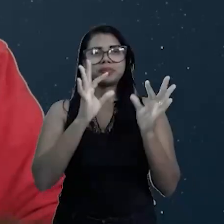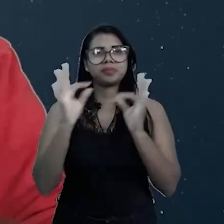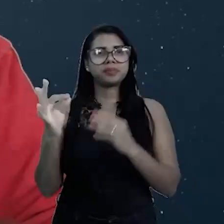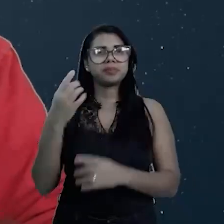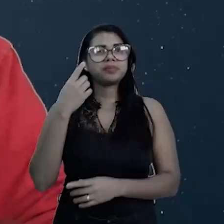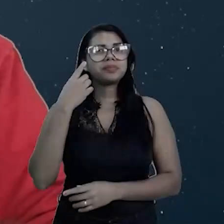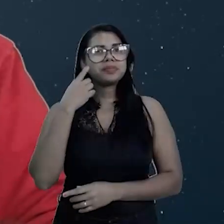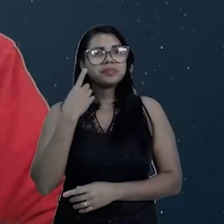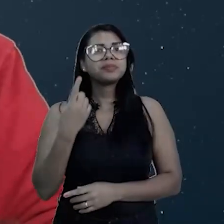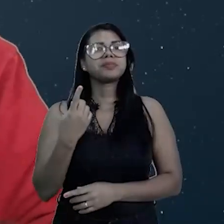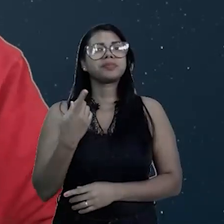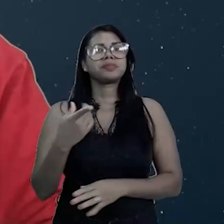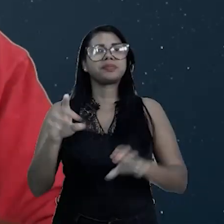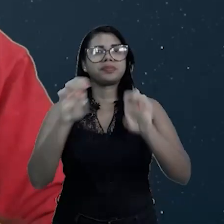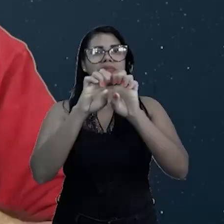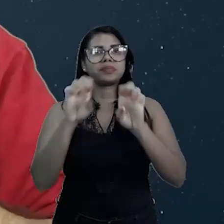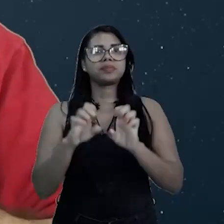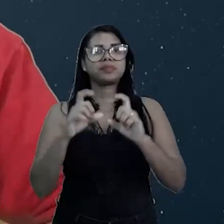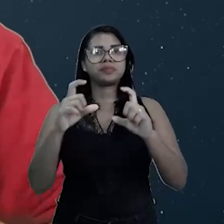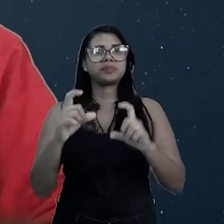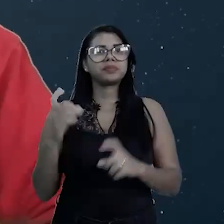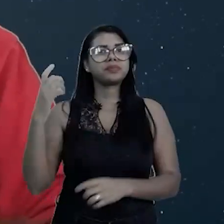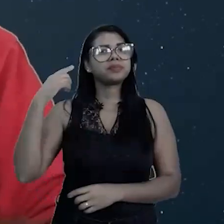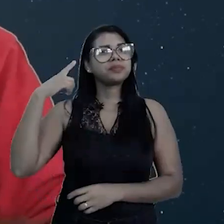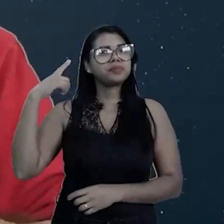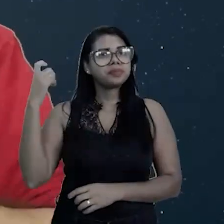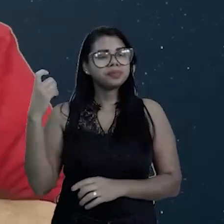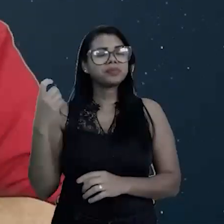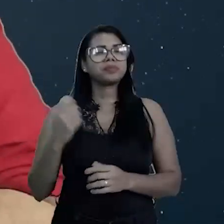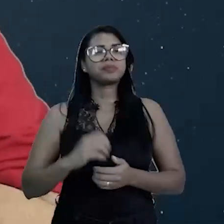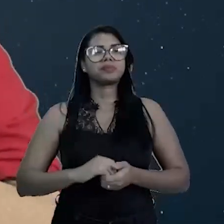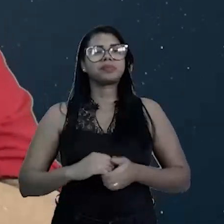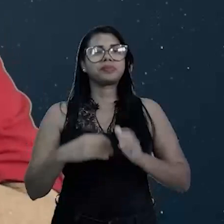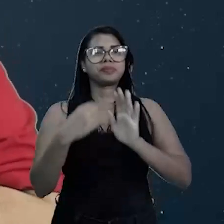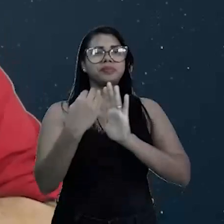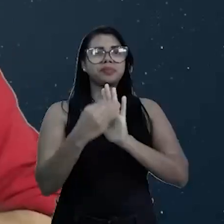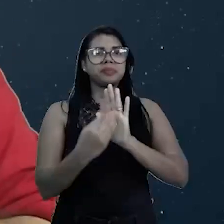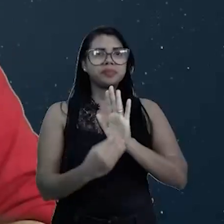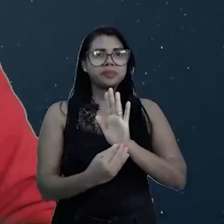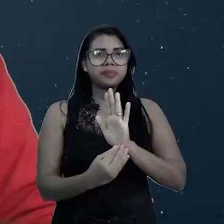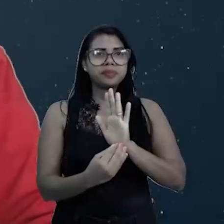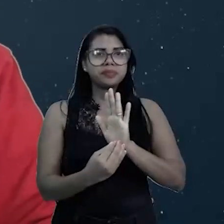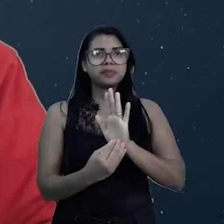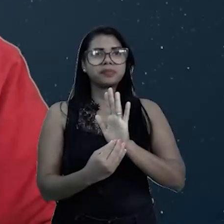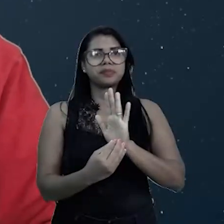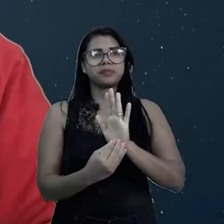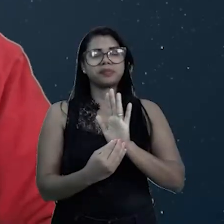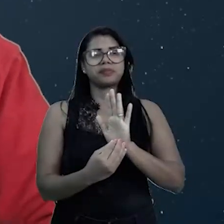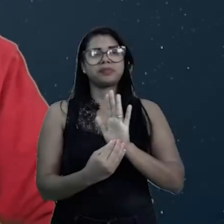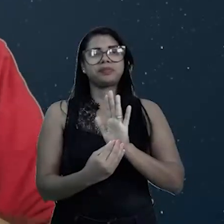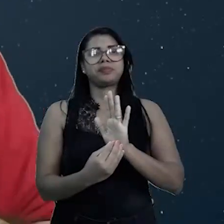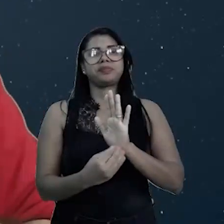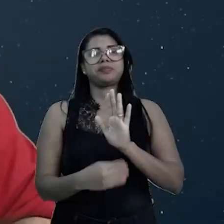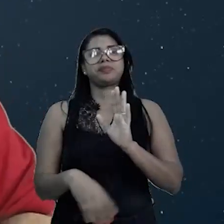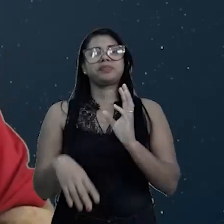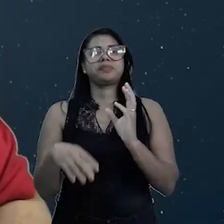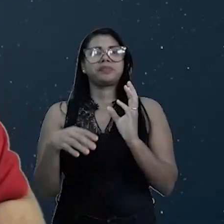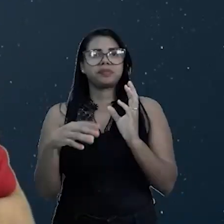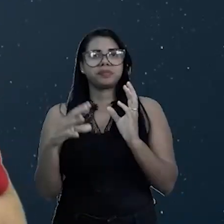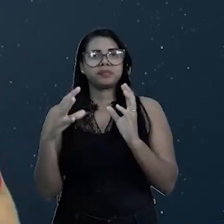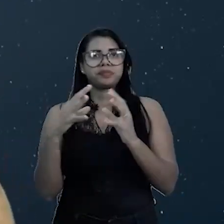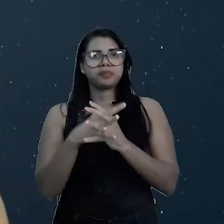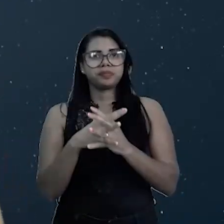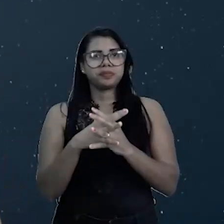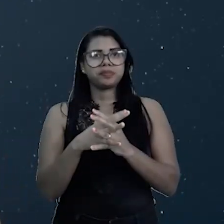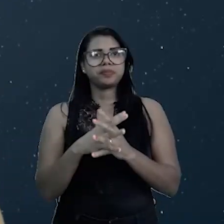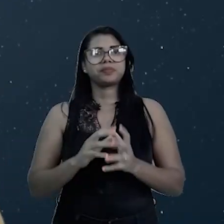repetição ordenada de sons consonantais. Repetição ordenada de consoantes. Vamos dar uma olhada lá, verifica